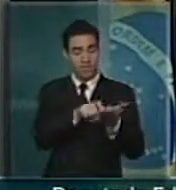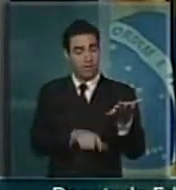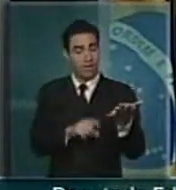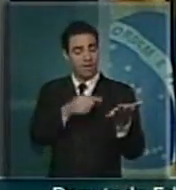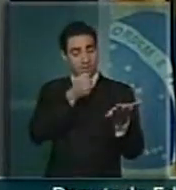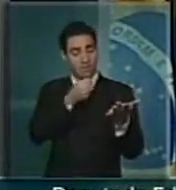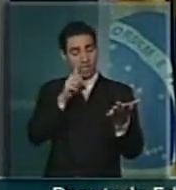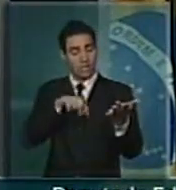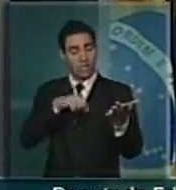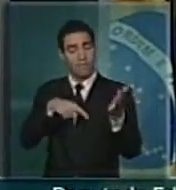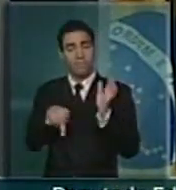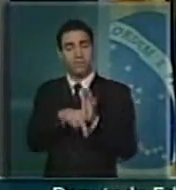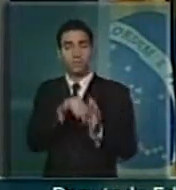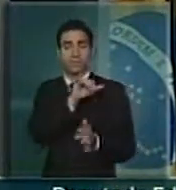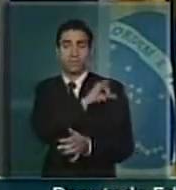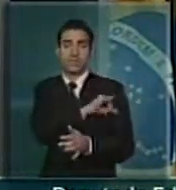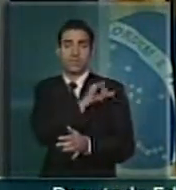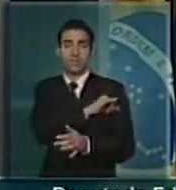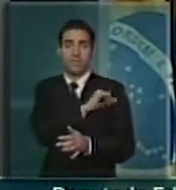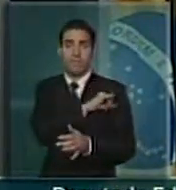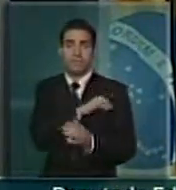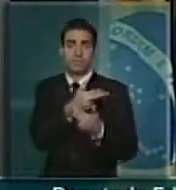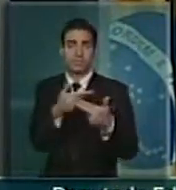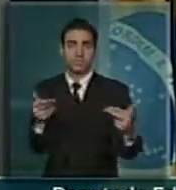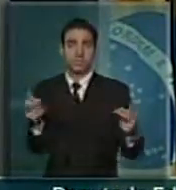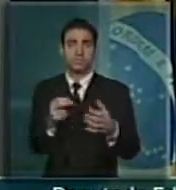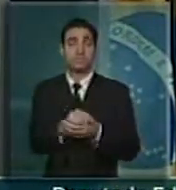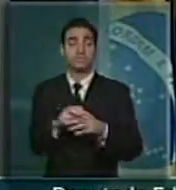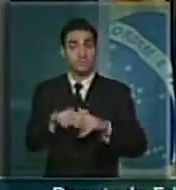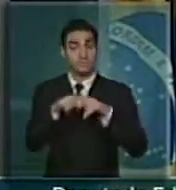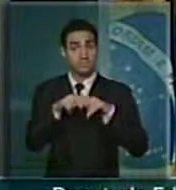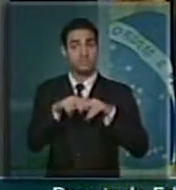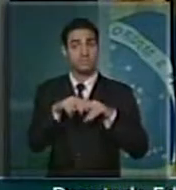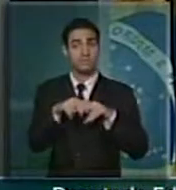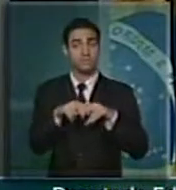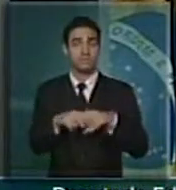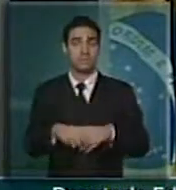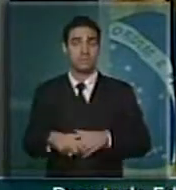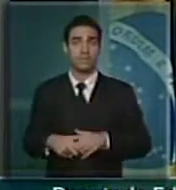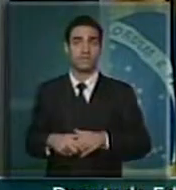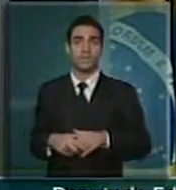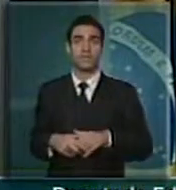e o estado do Rio de Janeiro. Isso vem